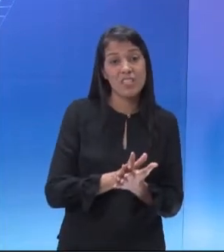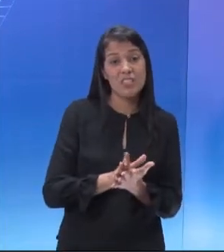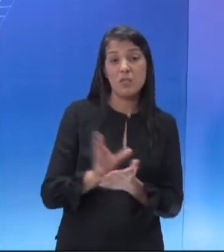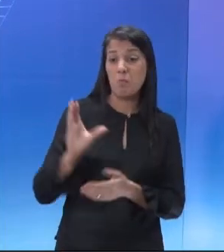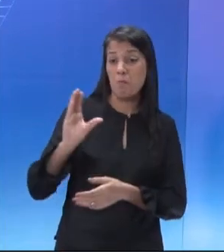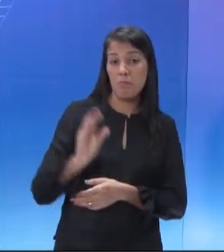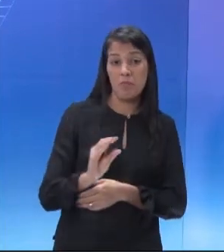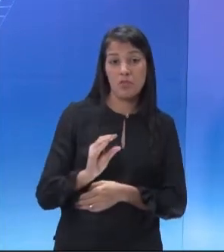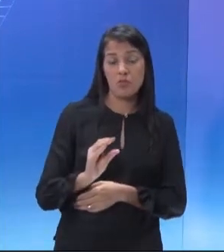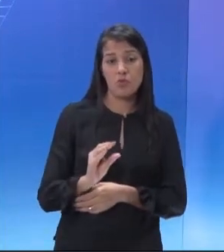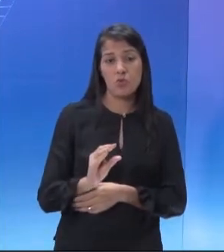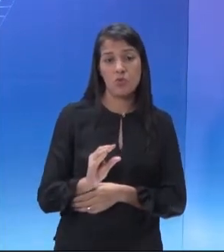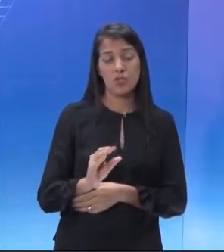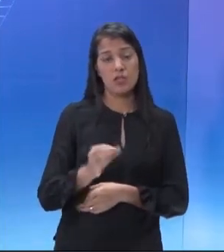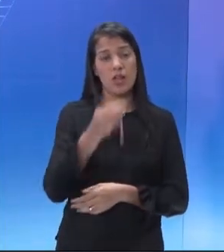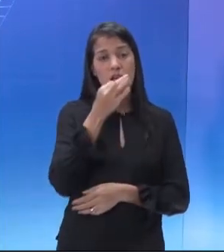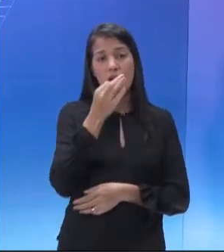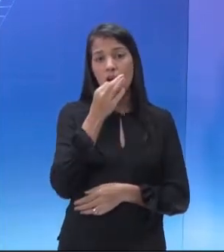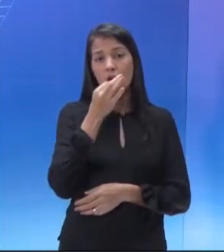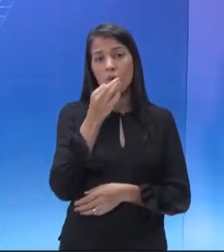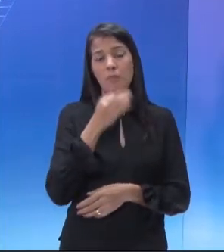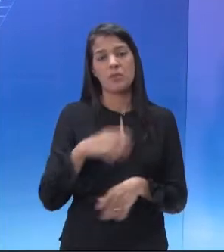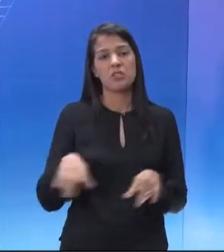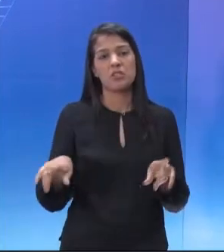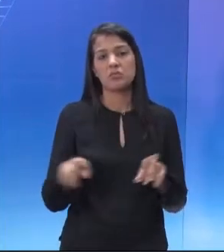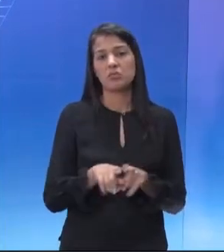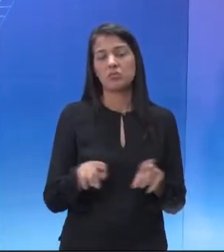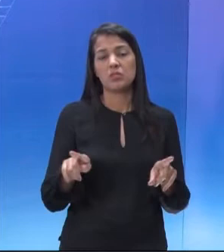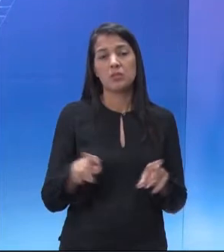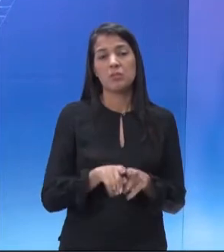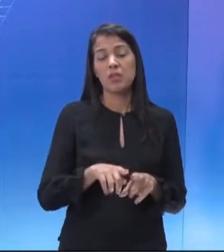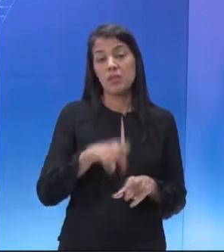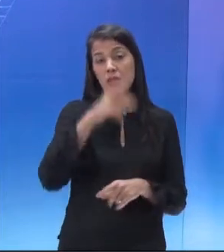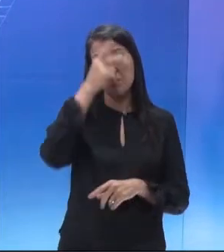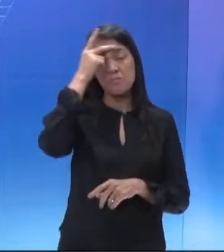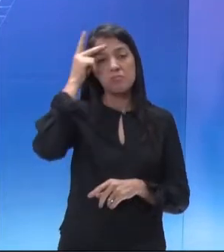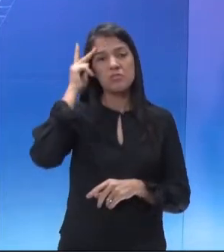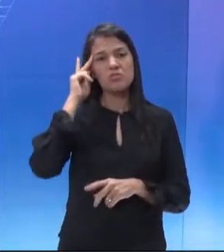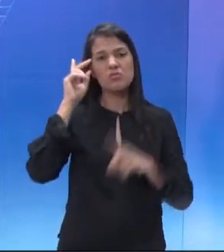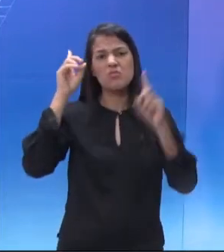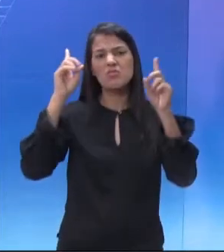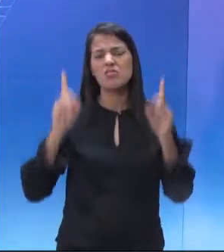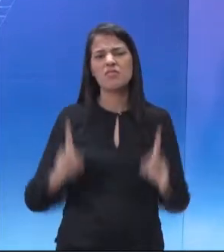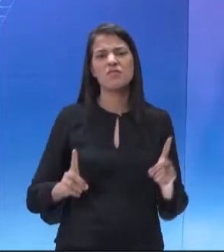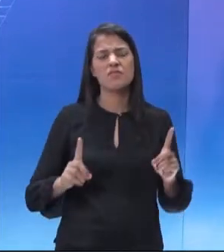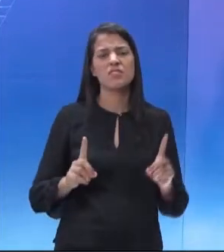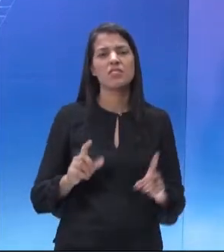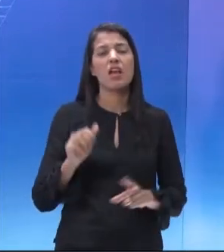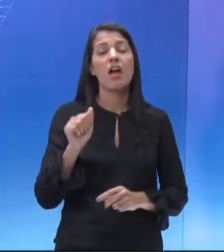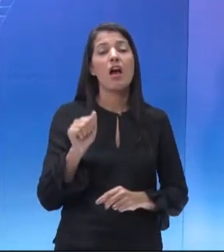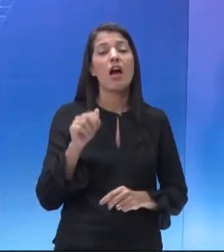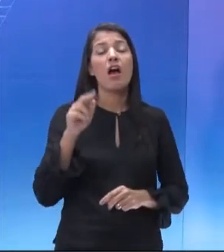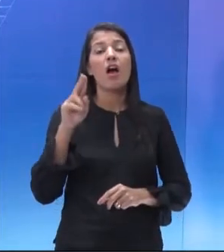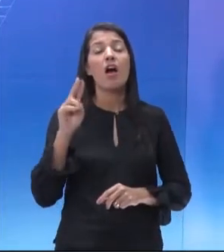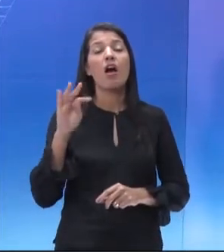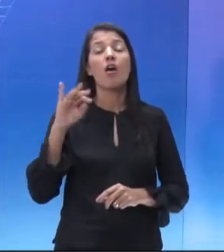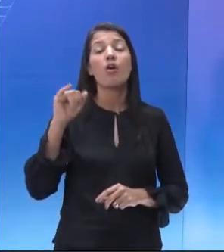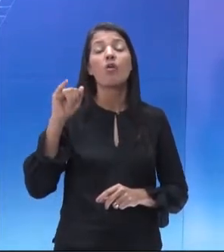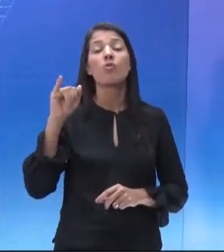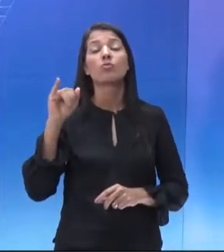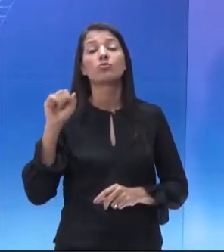questão das pessoas com transtorno do espectro autista, por exemplo, para aqueles que têm algum tipo